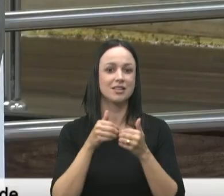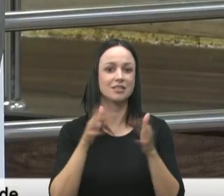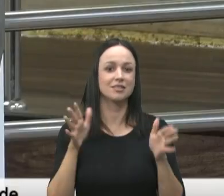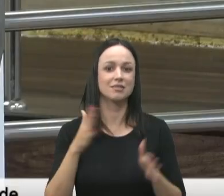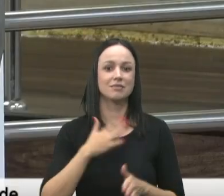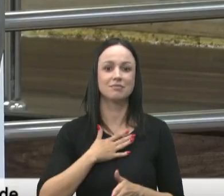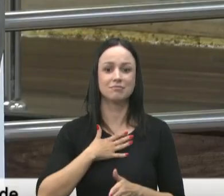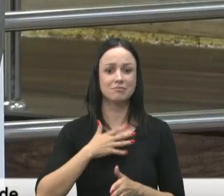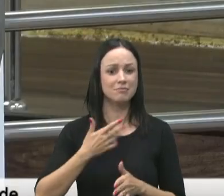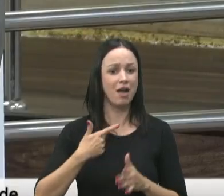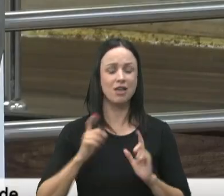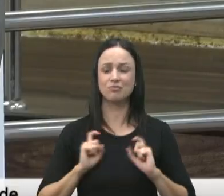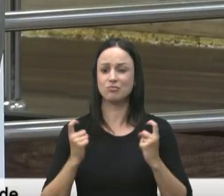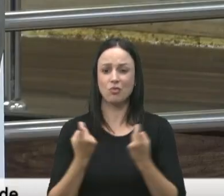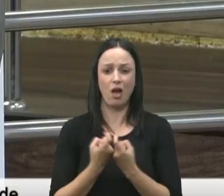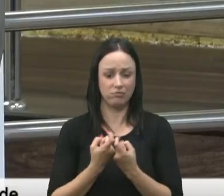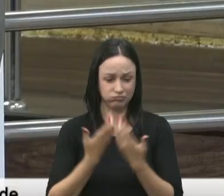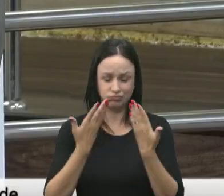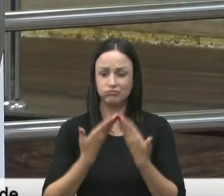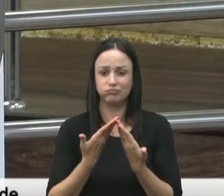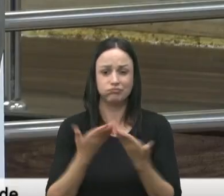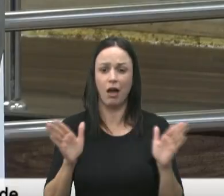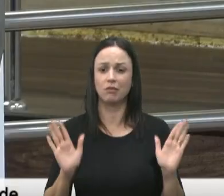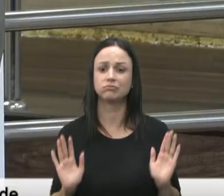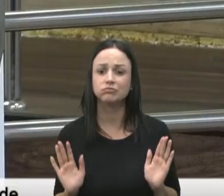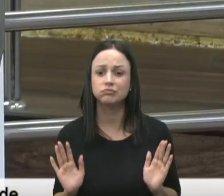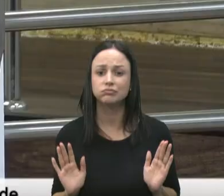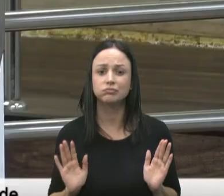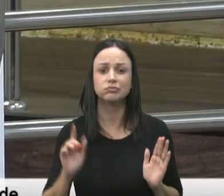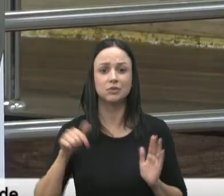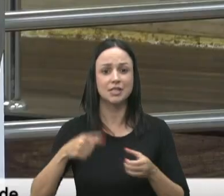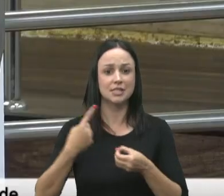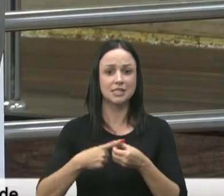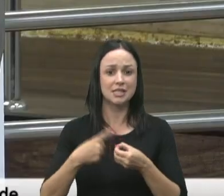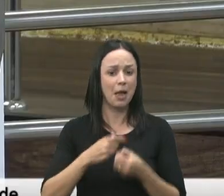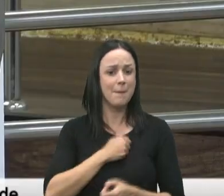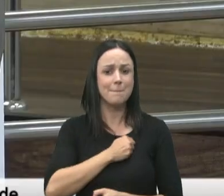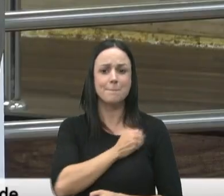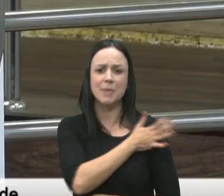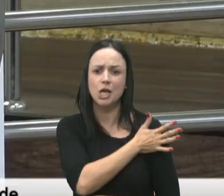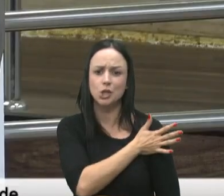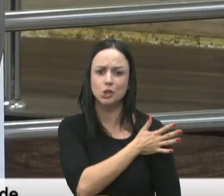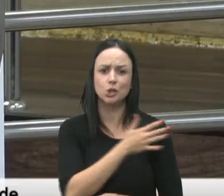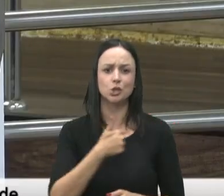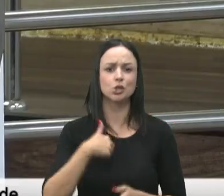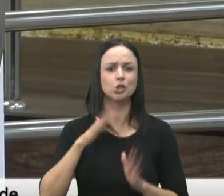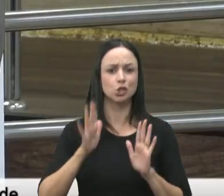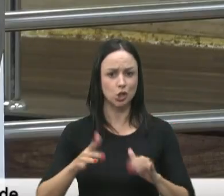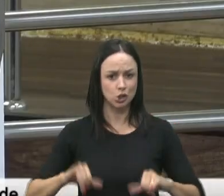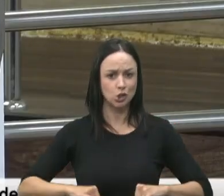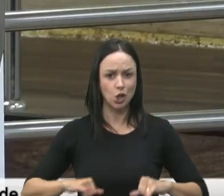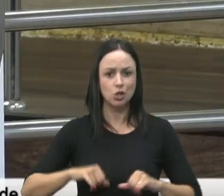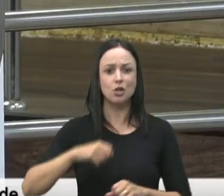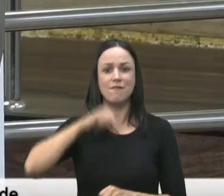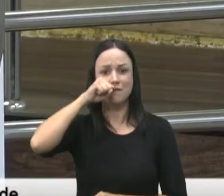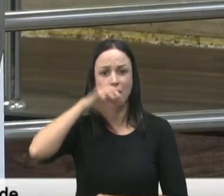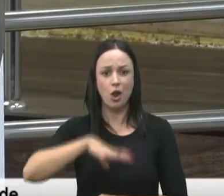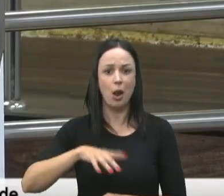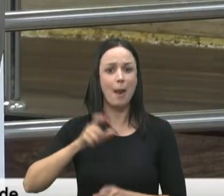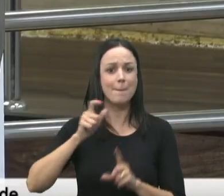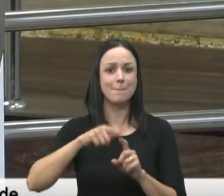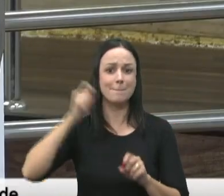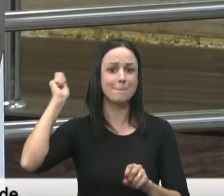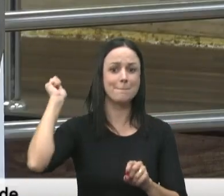minha sexualidade numa cidade absolutamente preconceituosa, onde eu já sofri violência, já fui apedrejado lá em praça